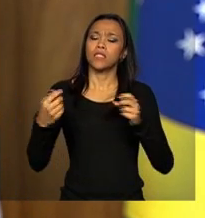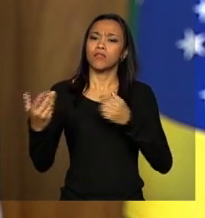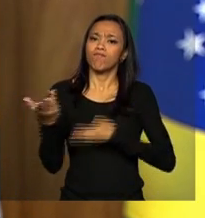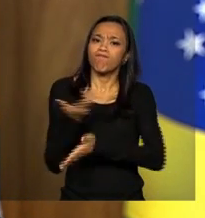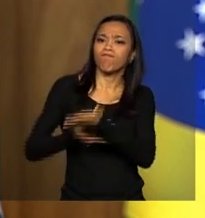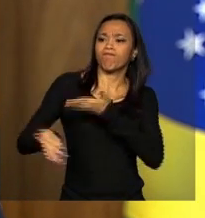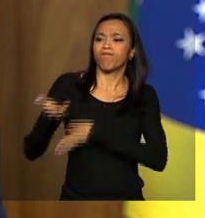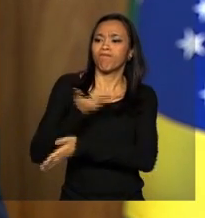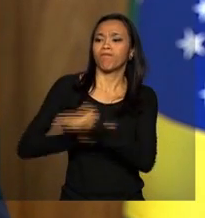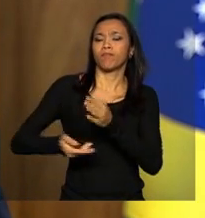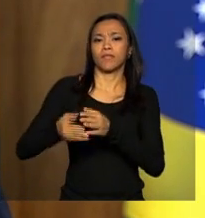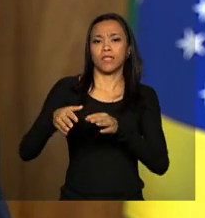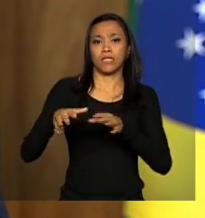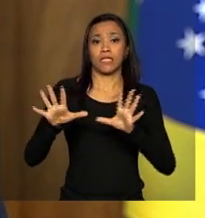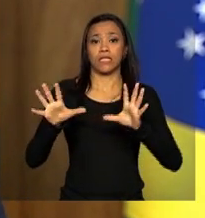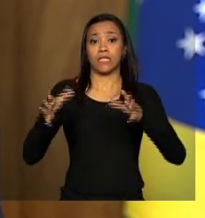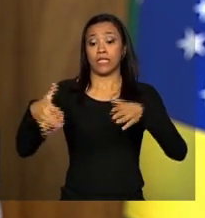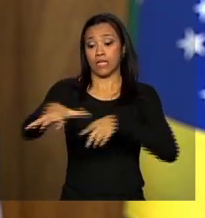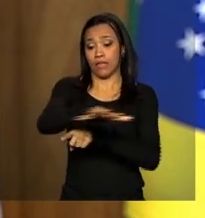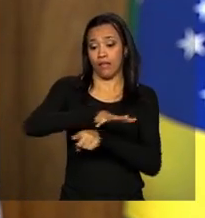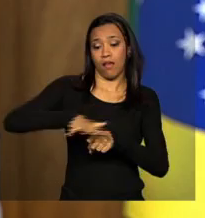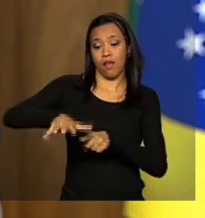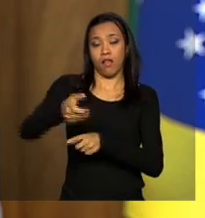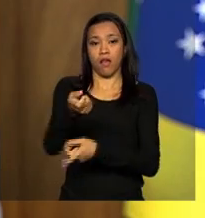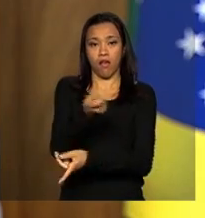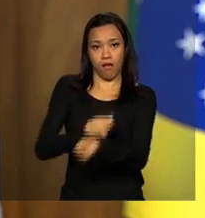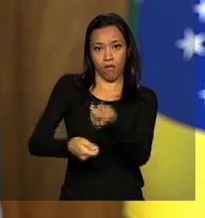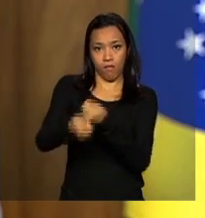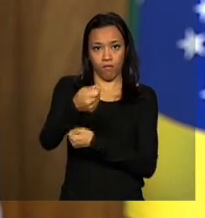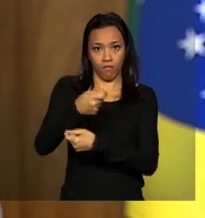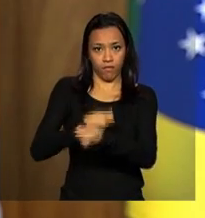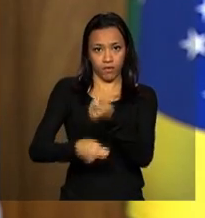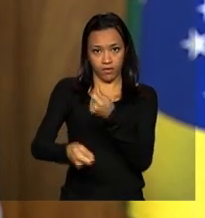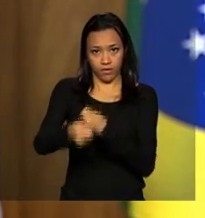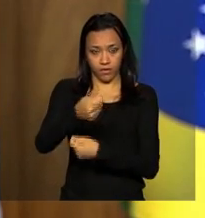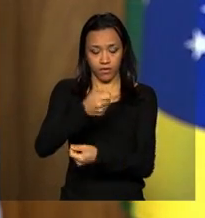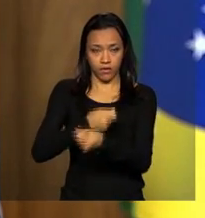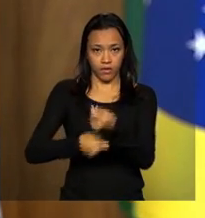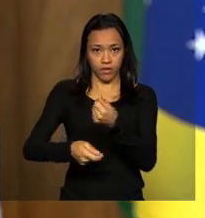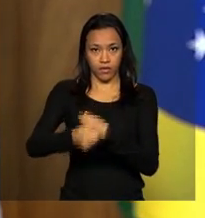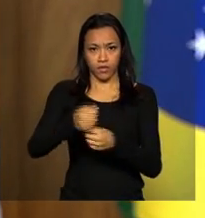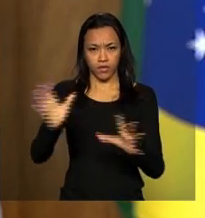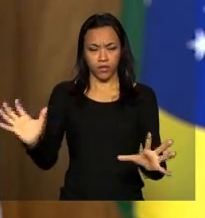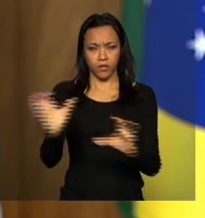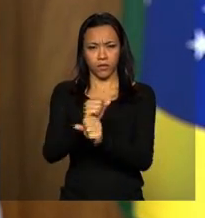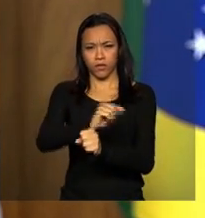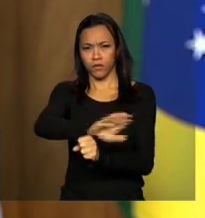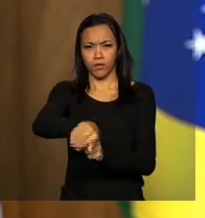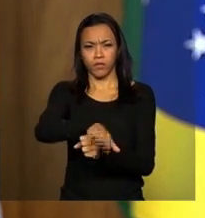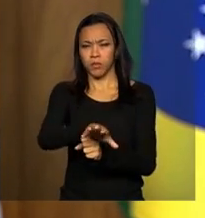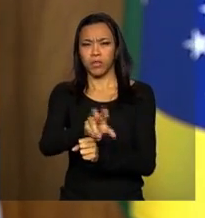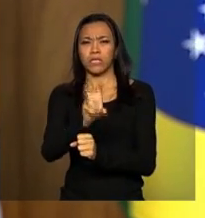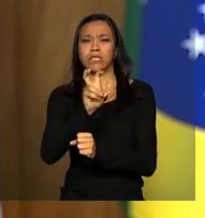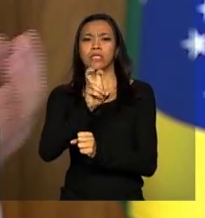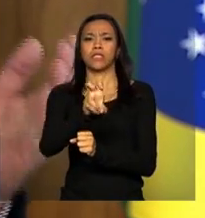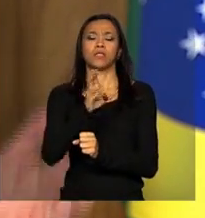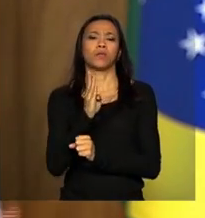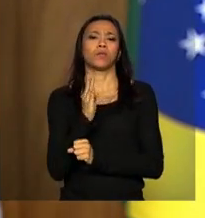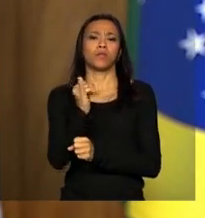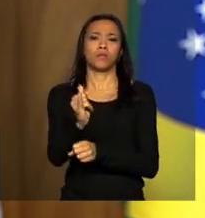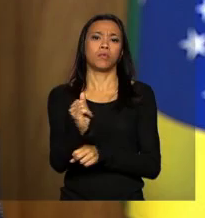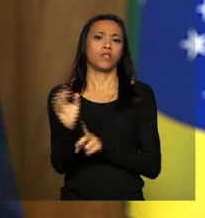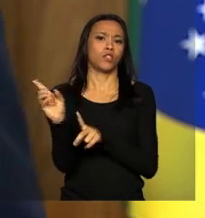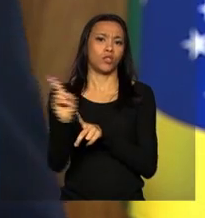relacionamento comercial que registrou 5 bilhões de dólares no exercício anual